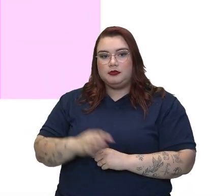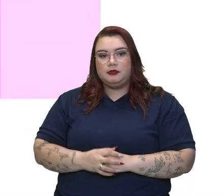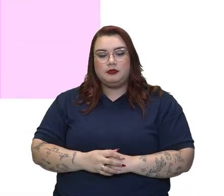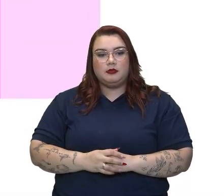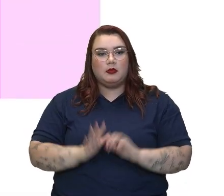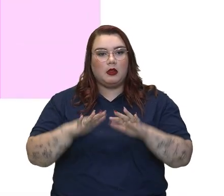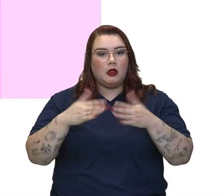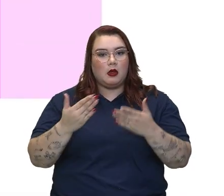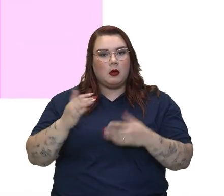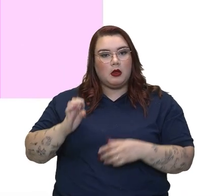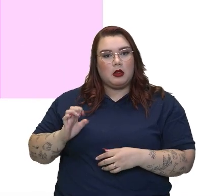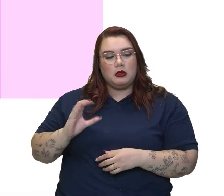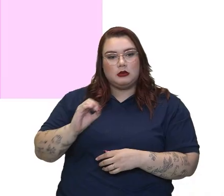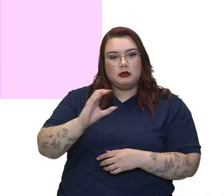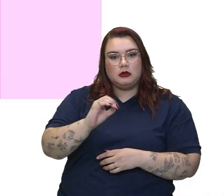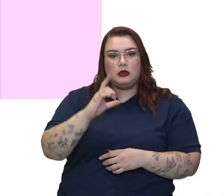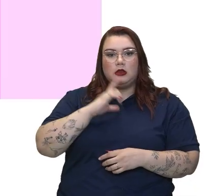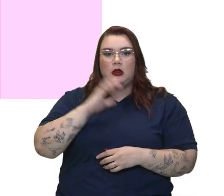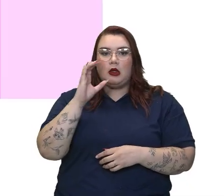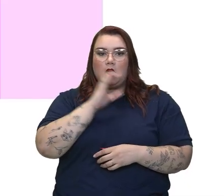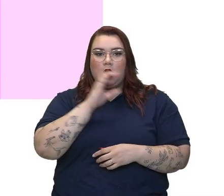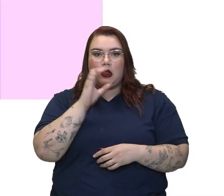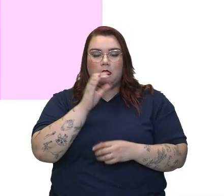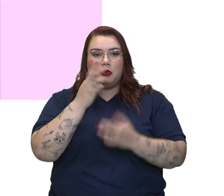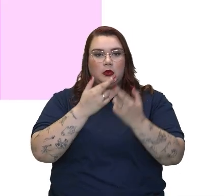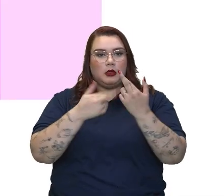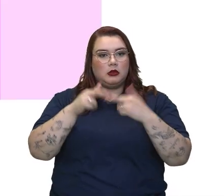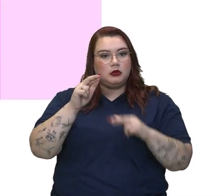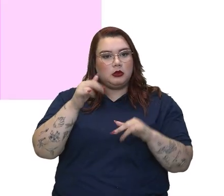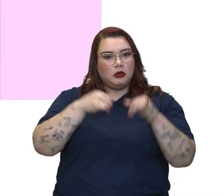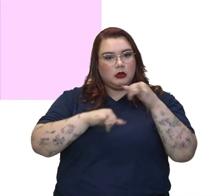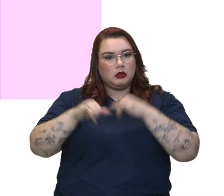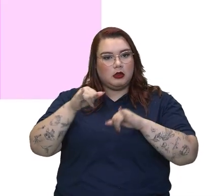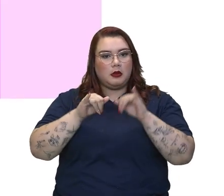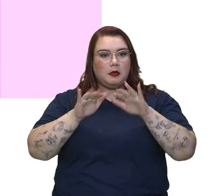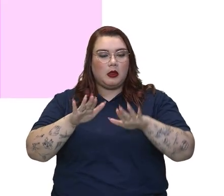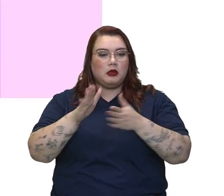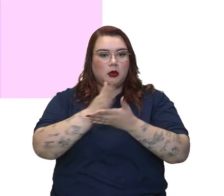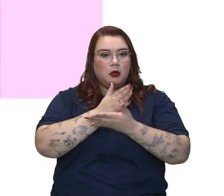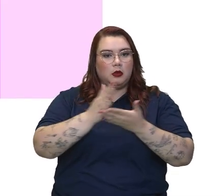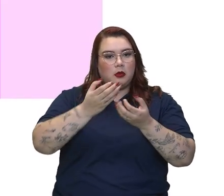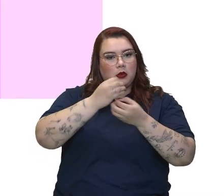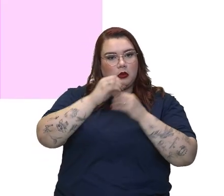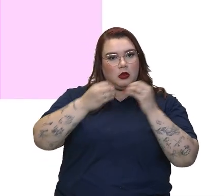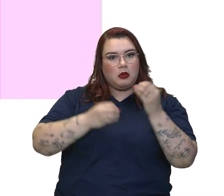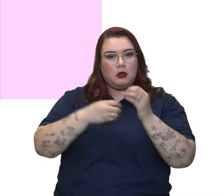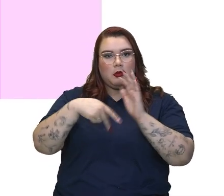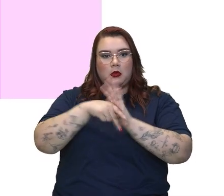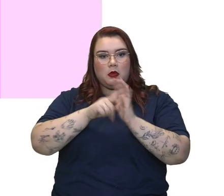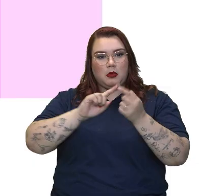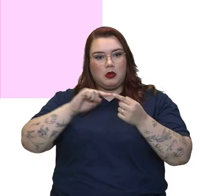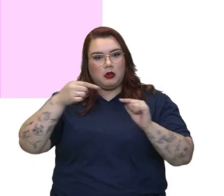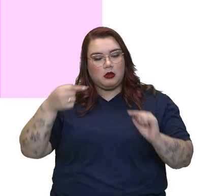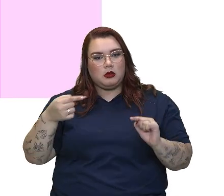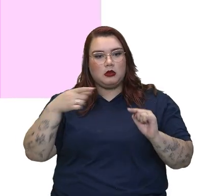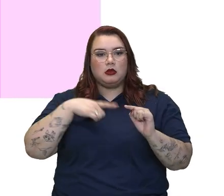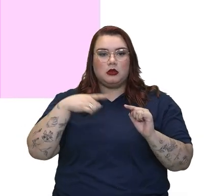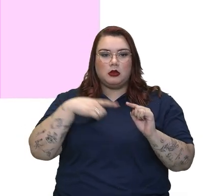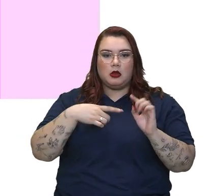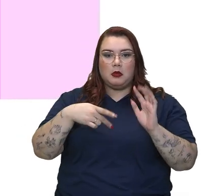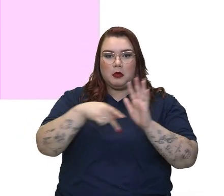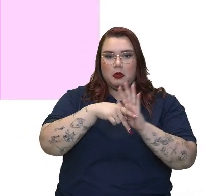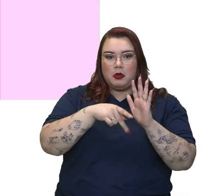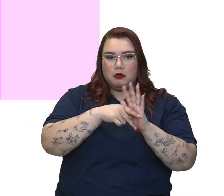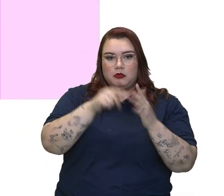As enzimas aceleram as reações químicas. Embora certas moléculas do RNA, sob certas condições,